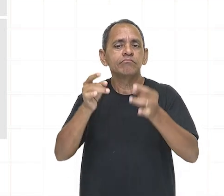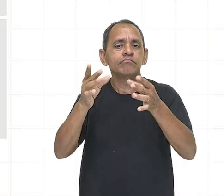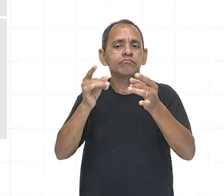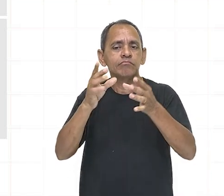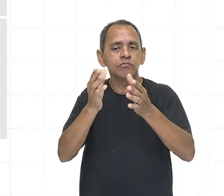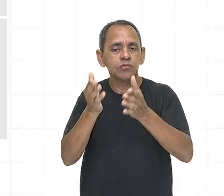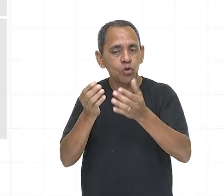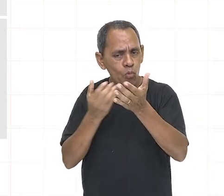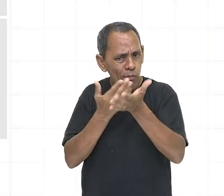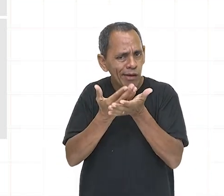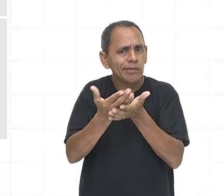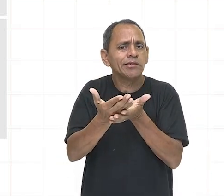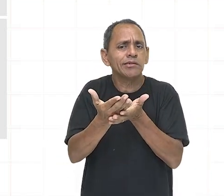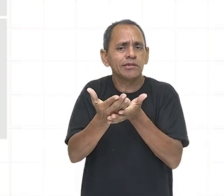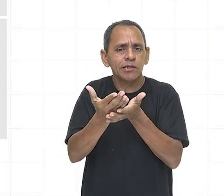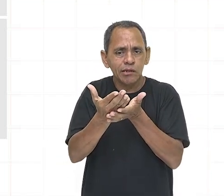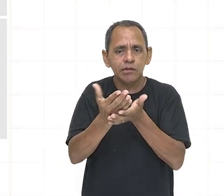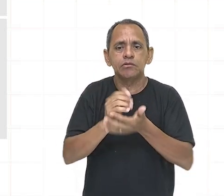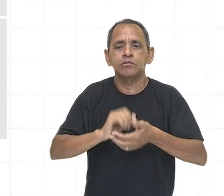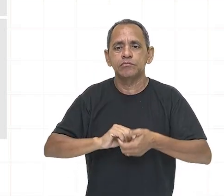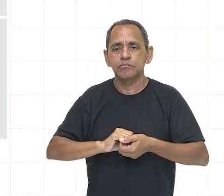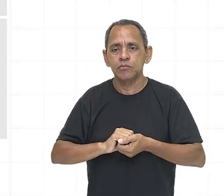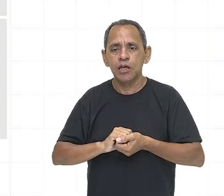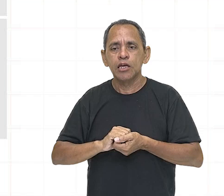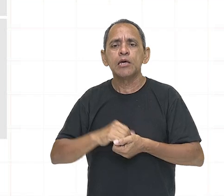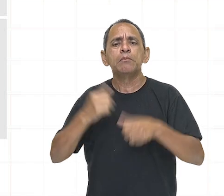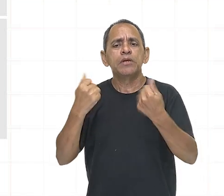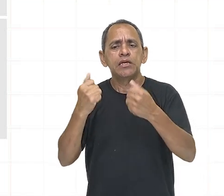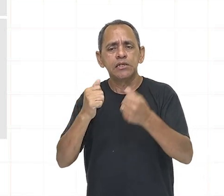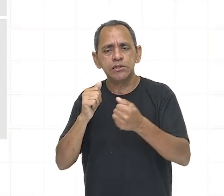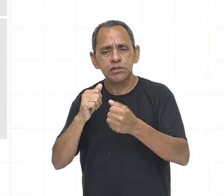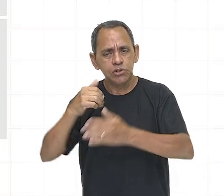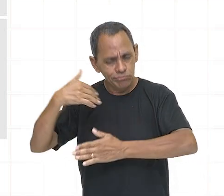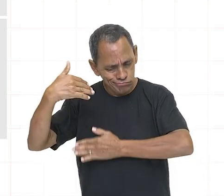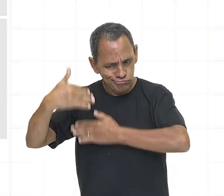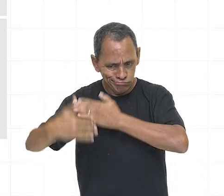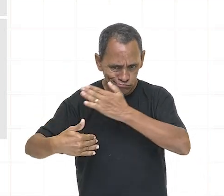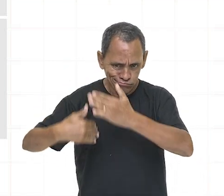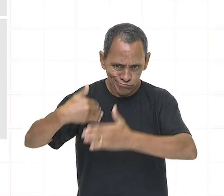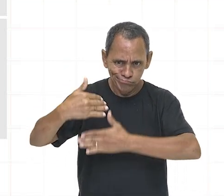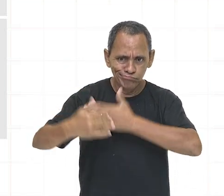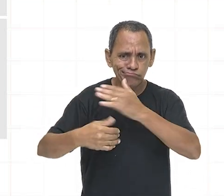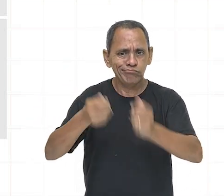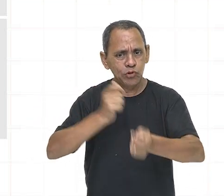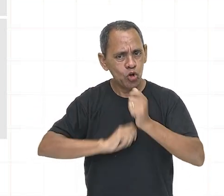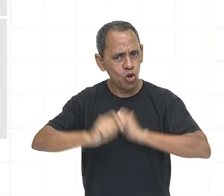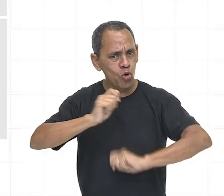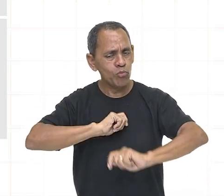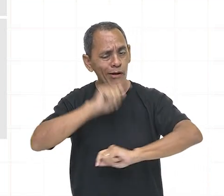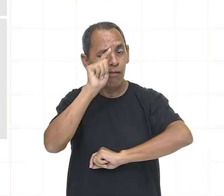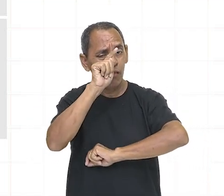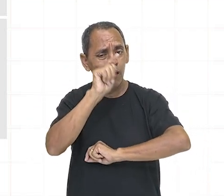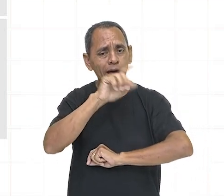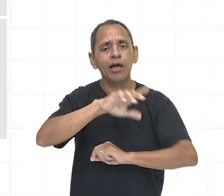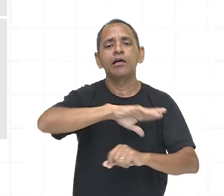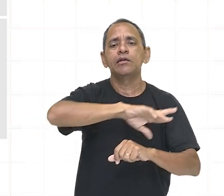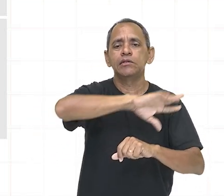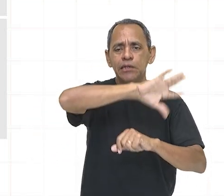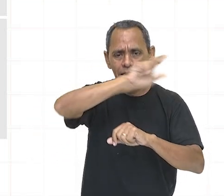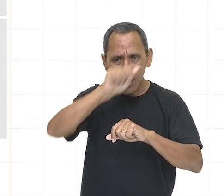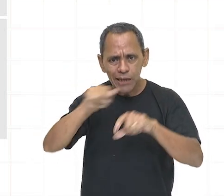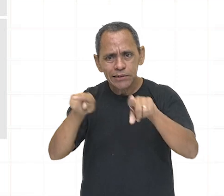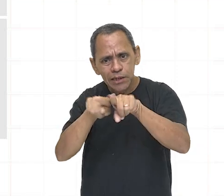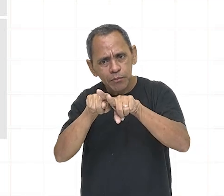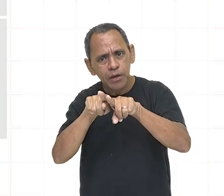eles também acabam ajudando muito nesse desenvolvimento econômico aí da Ásia, né, com a tecnologia que